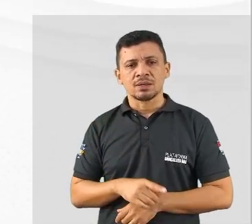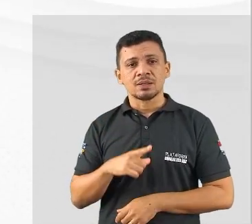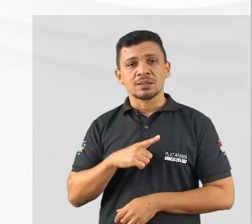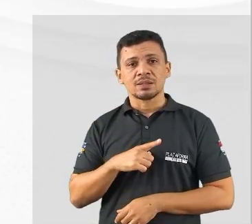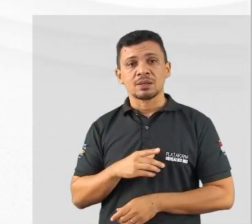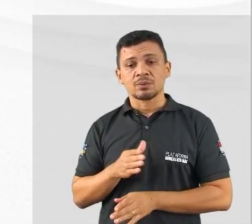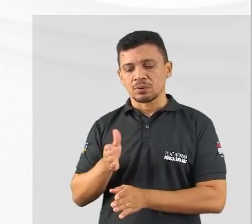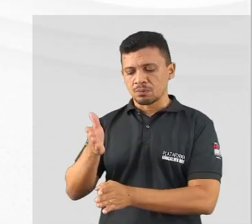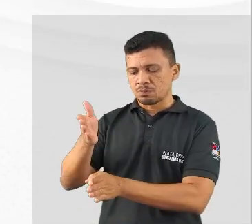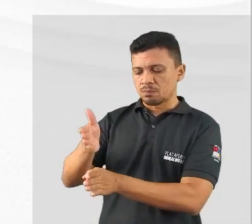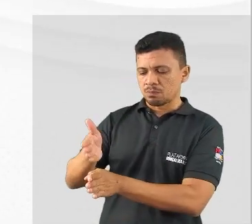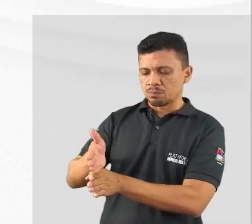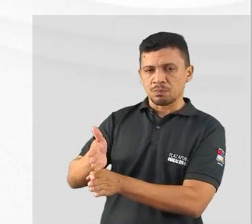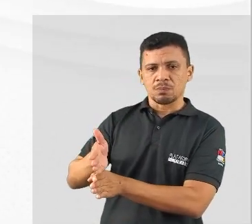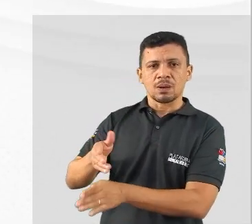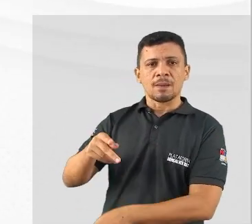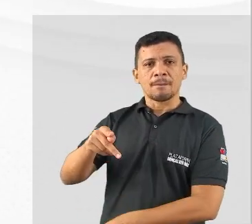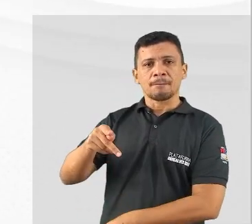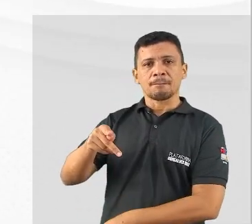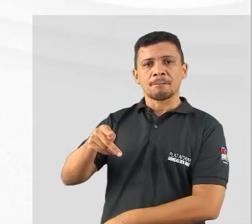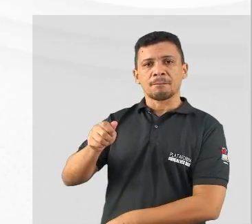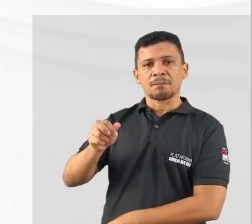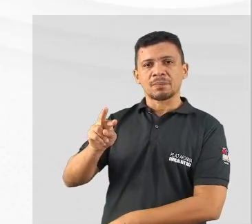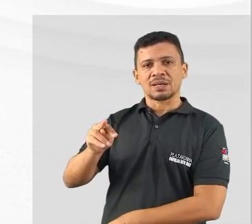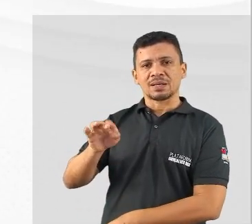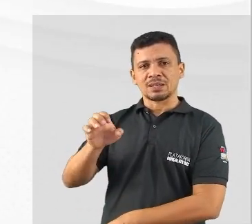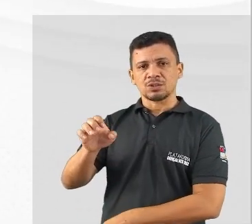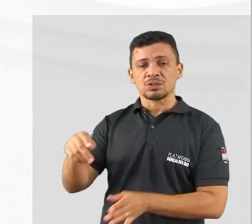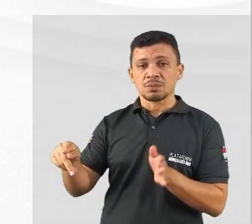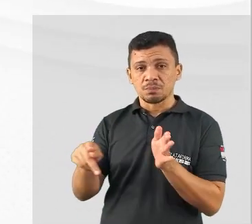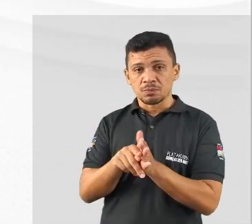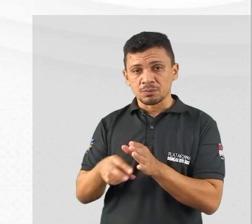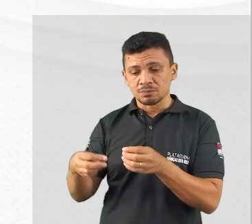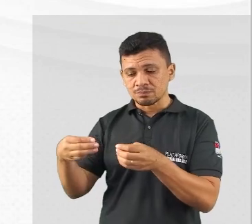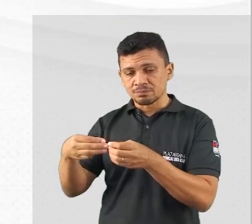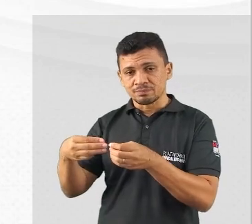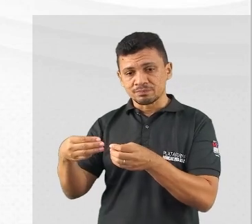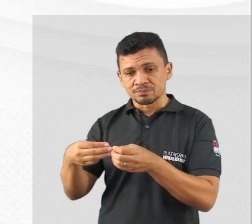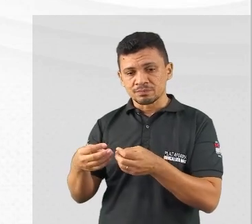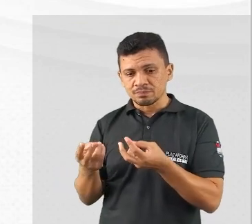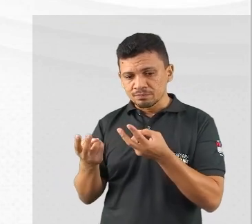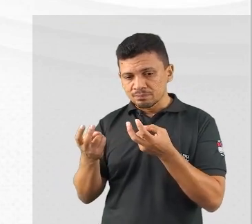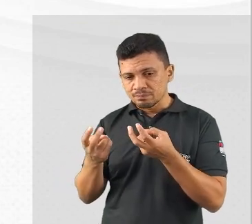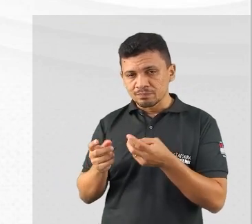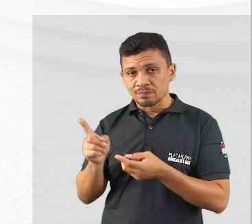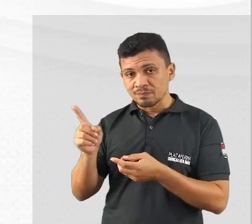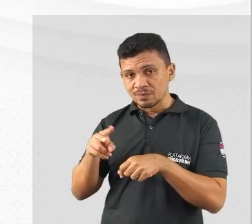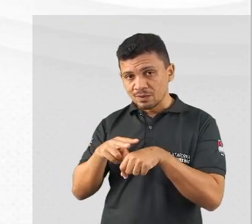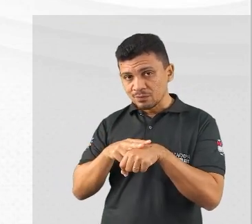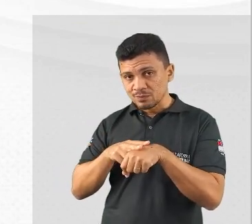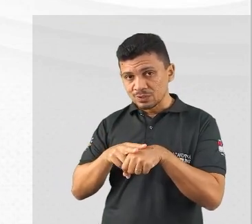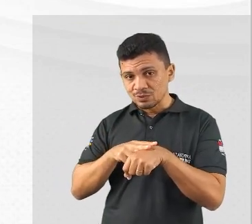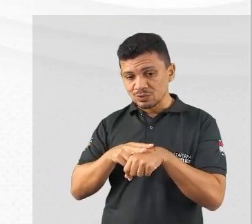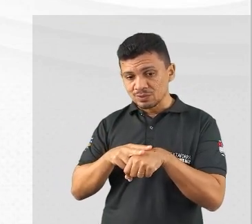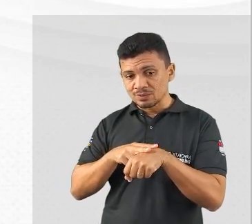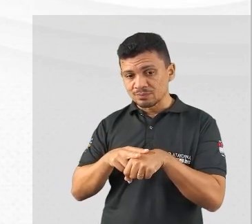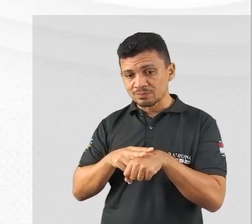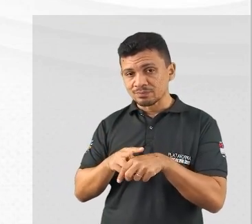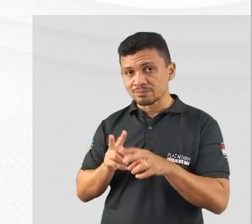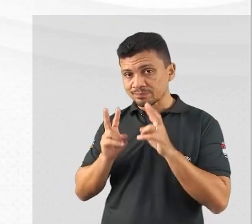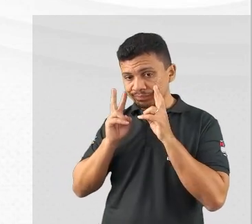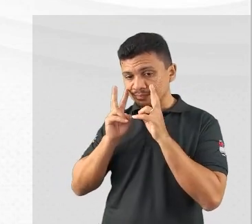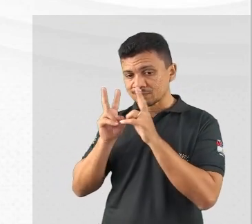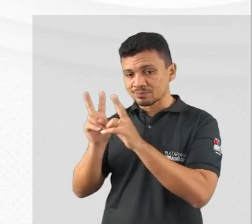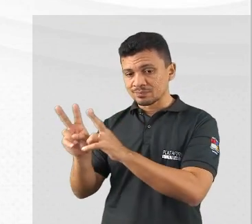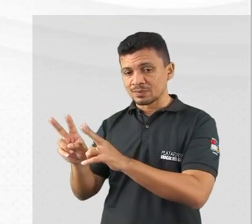celular, tá? A gente pode ver aqui, ó, a parede celular, ó, de verdinho, vocês estão vendo? Além,